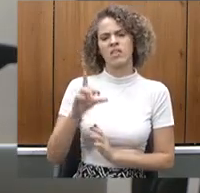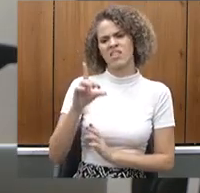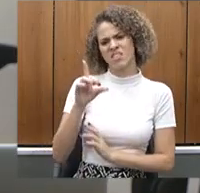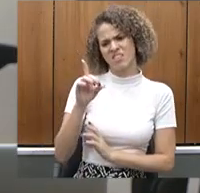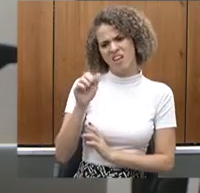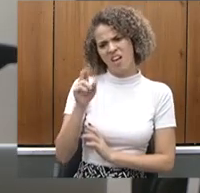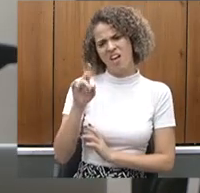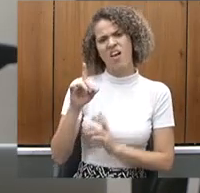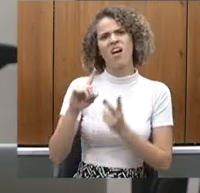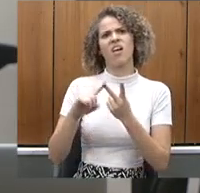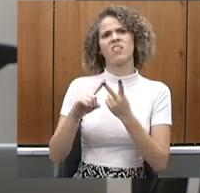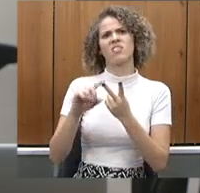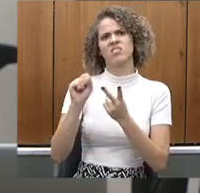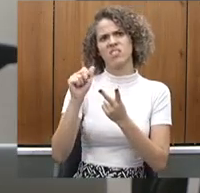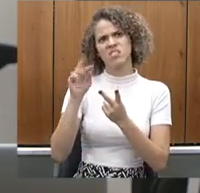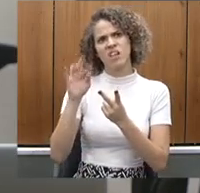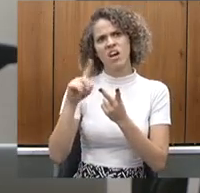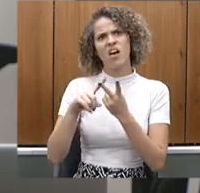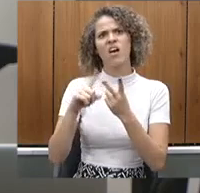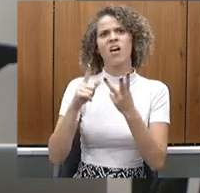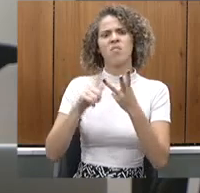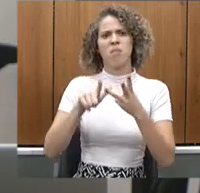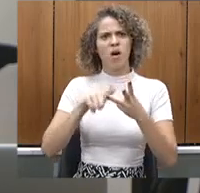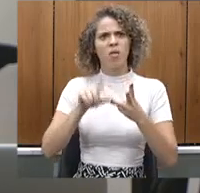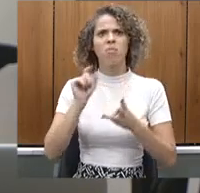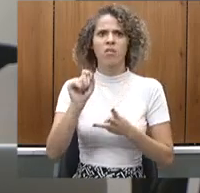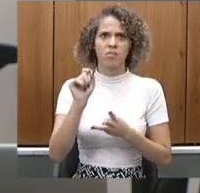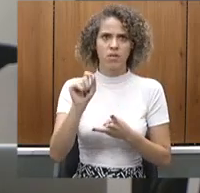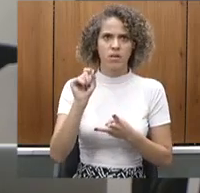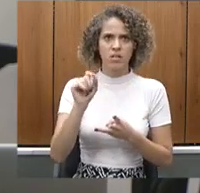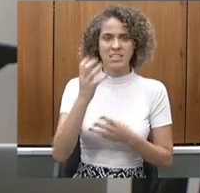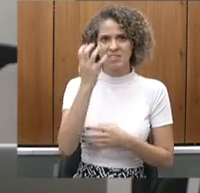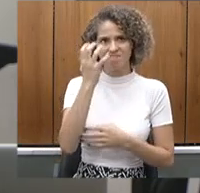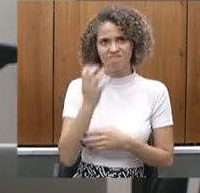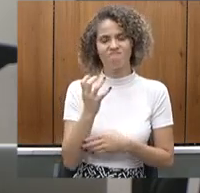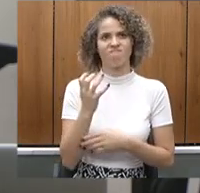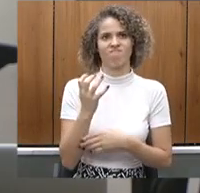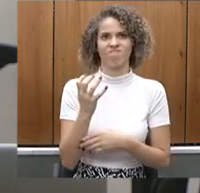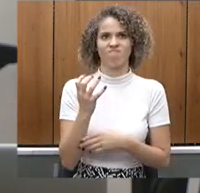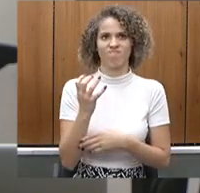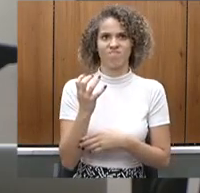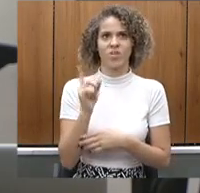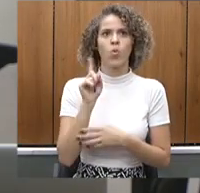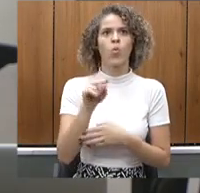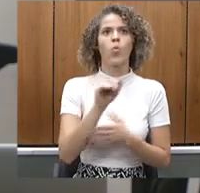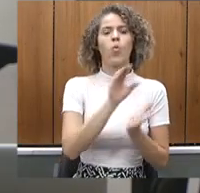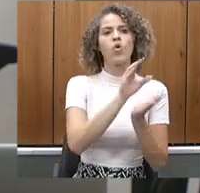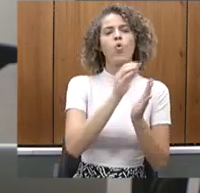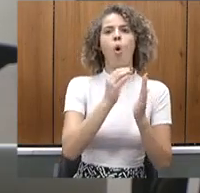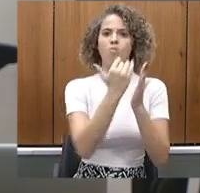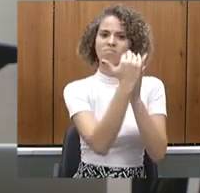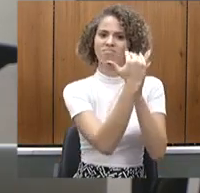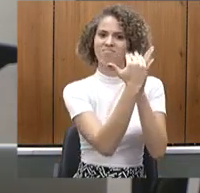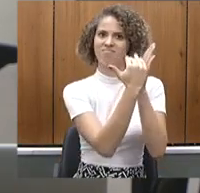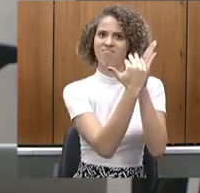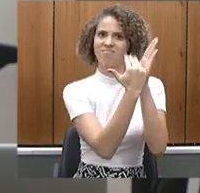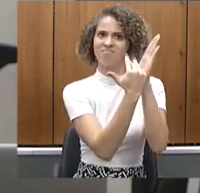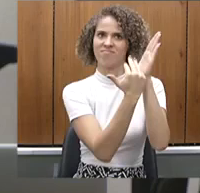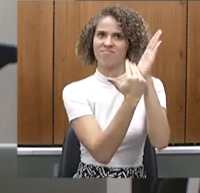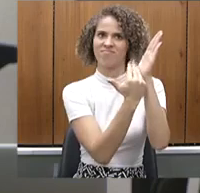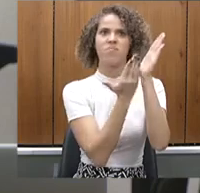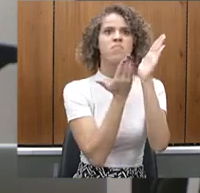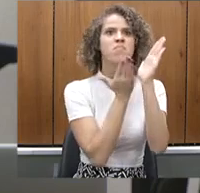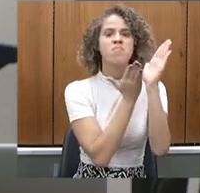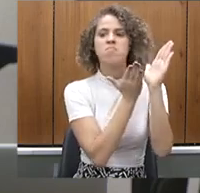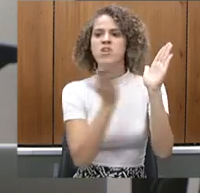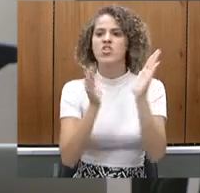beshi Gustavo Santana nós estamos com problema Seríssimo os requerimentos de pedir de